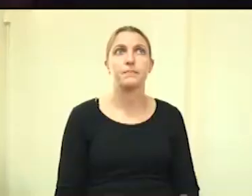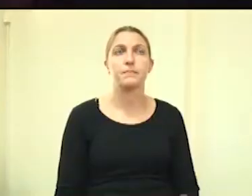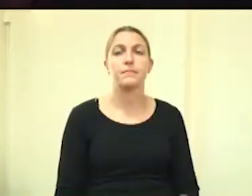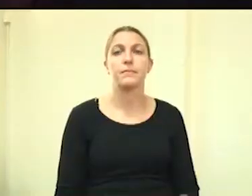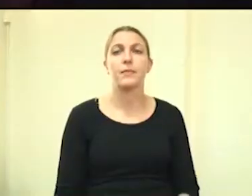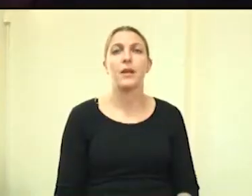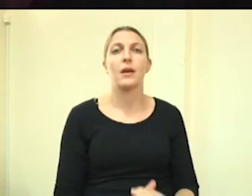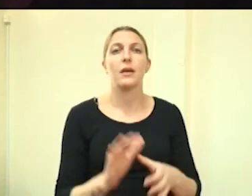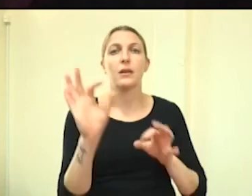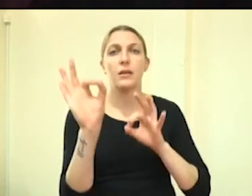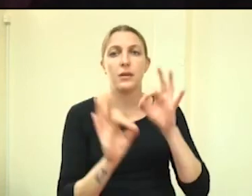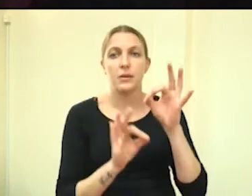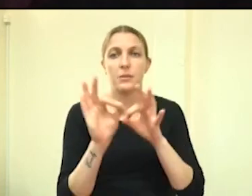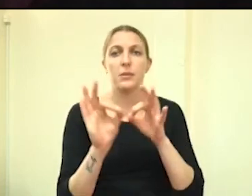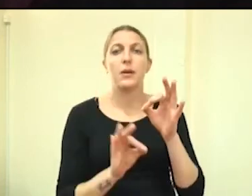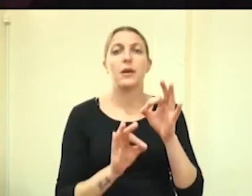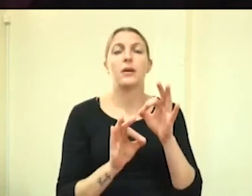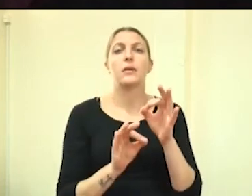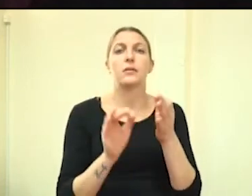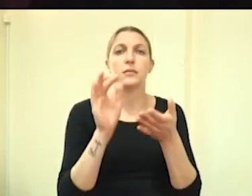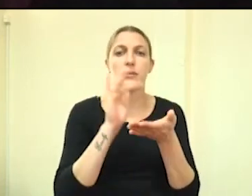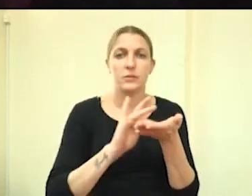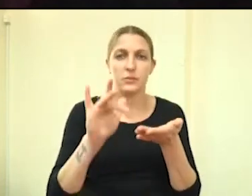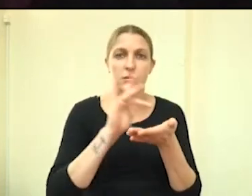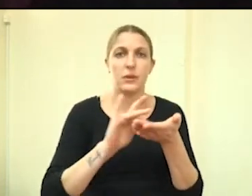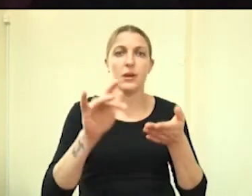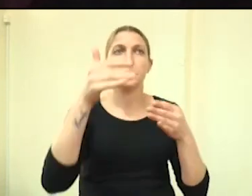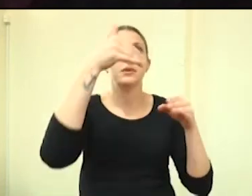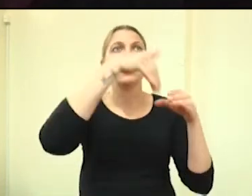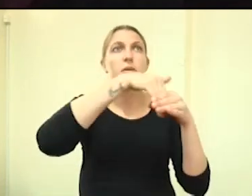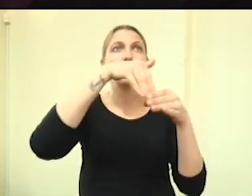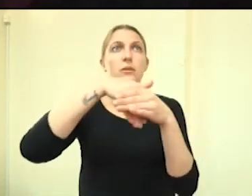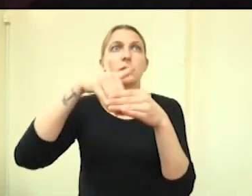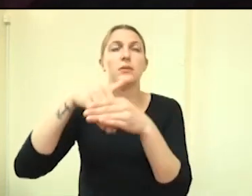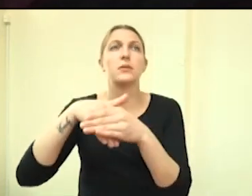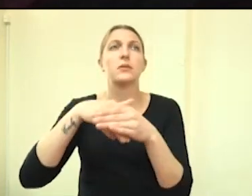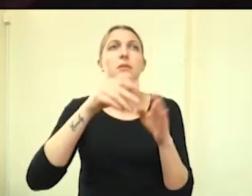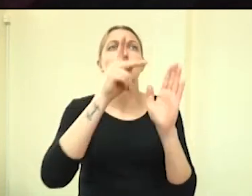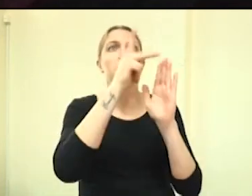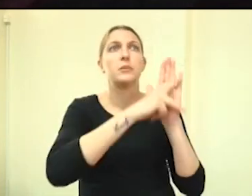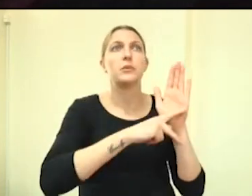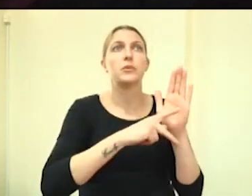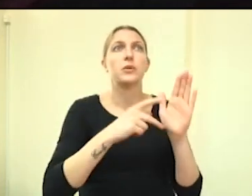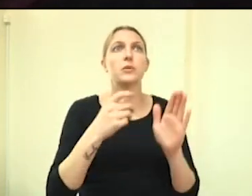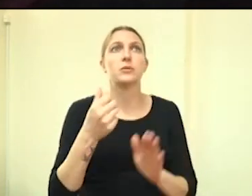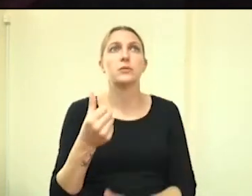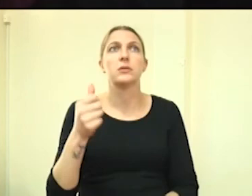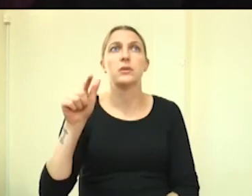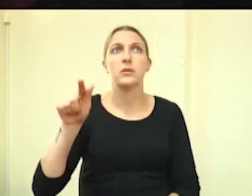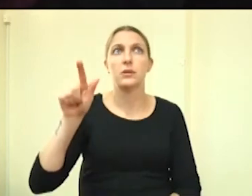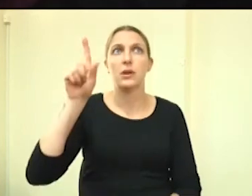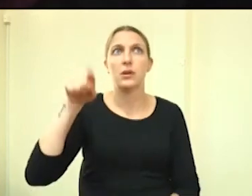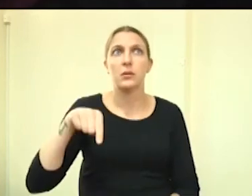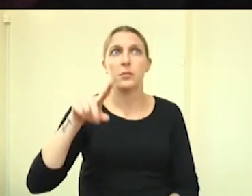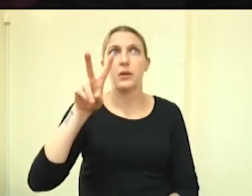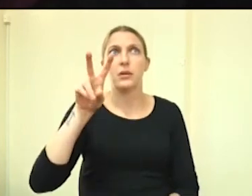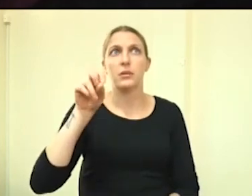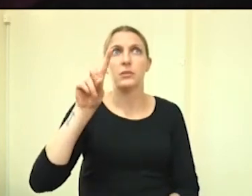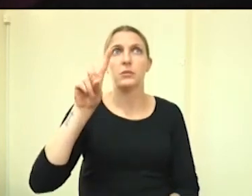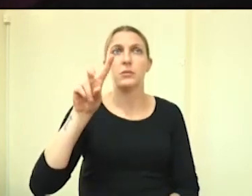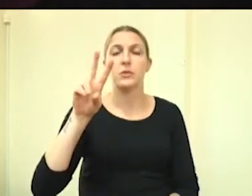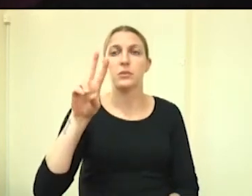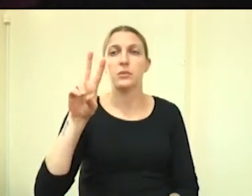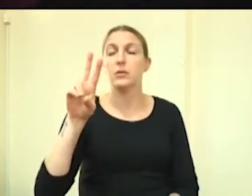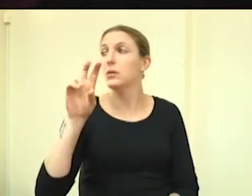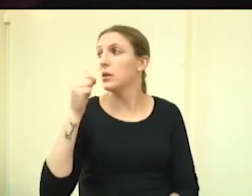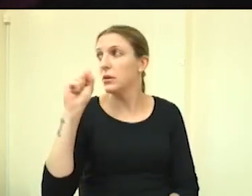Vamos preparar agora a votação do projeto de lei executivo 67/2018. Como a vereadora Eni falou, foi se